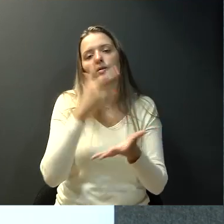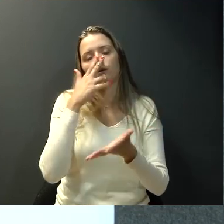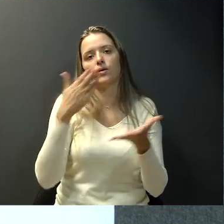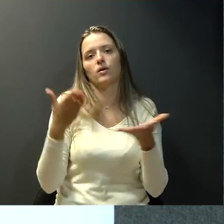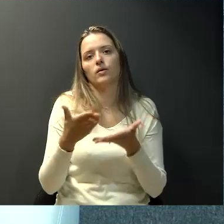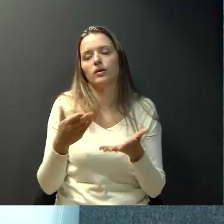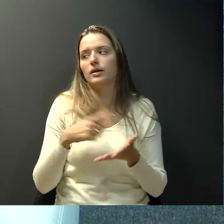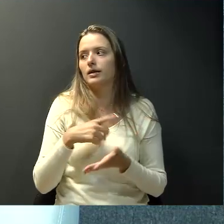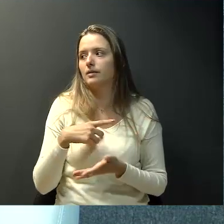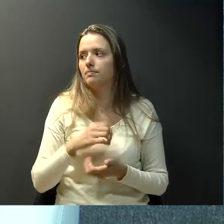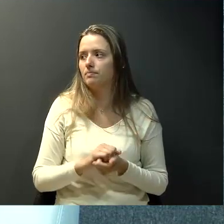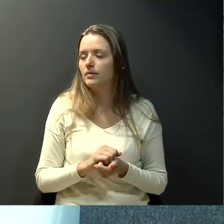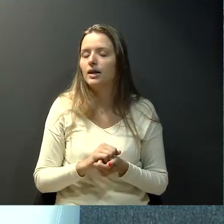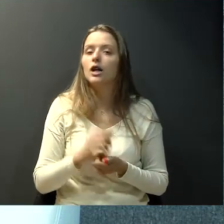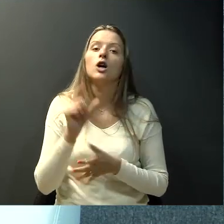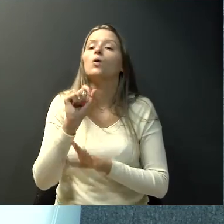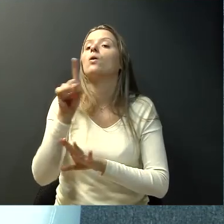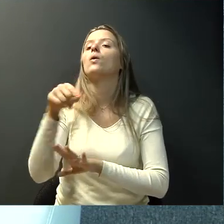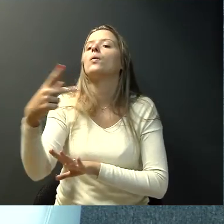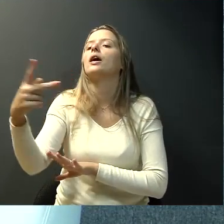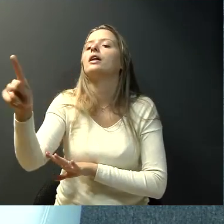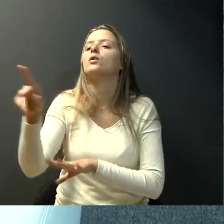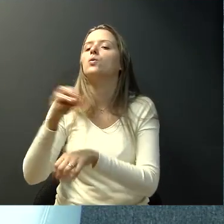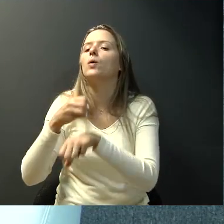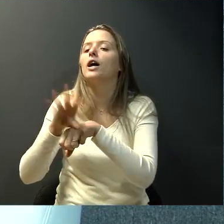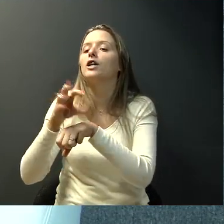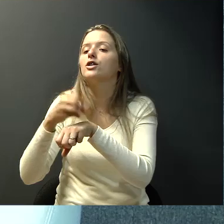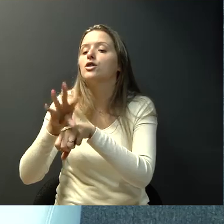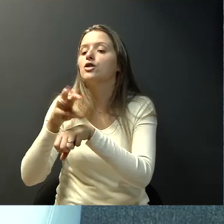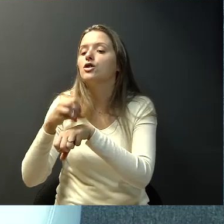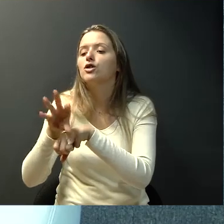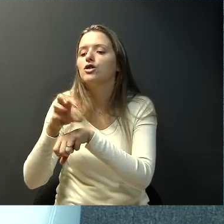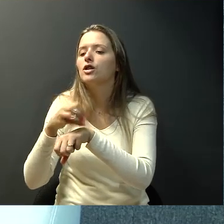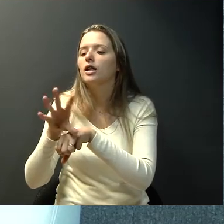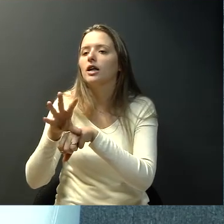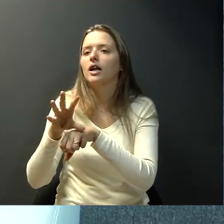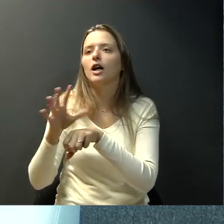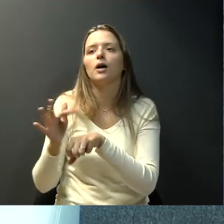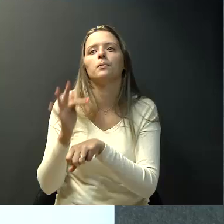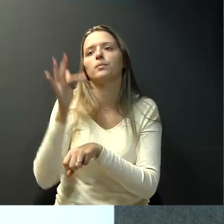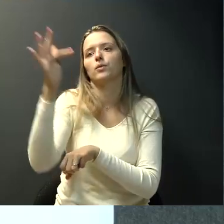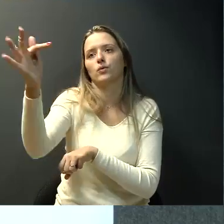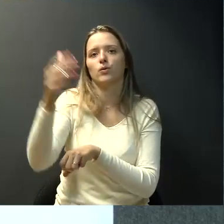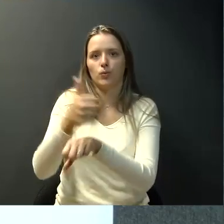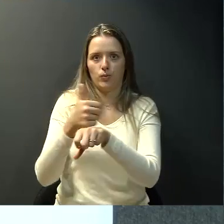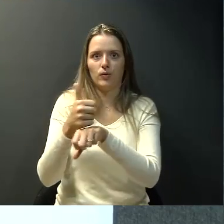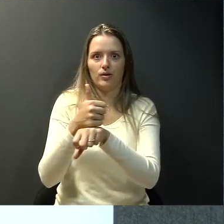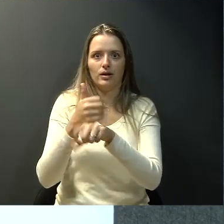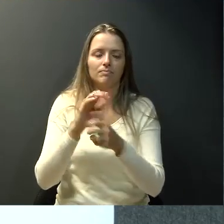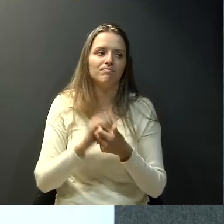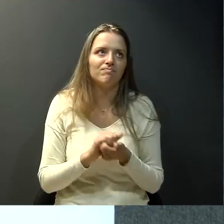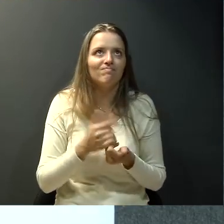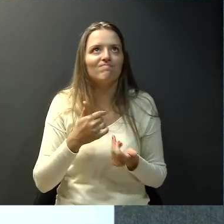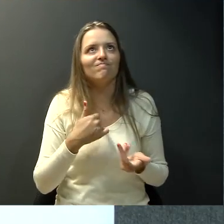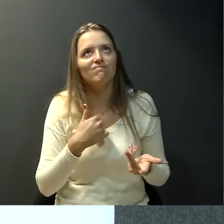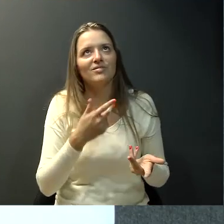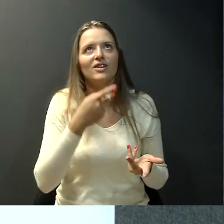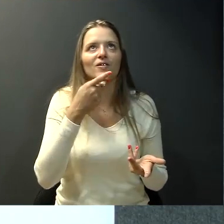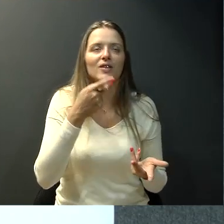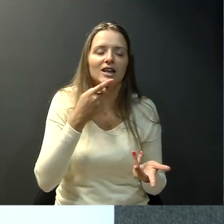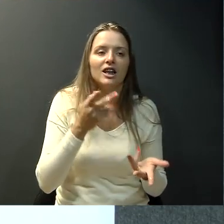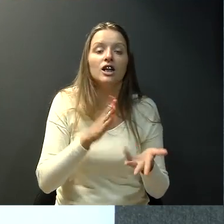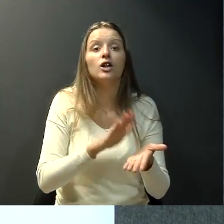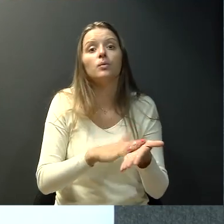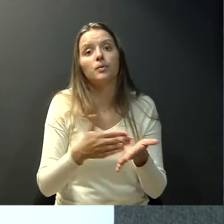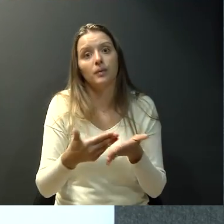agora tem, né? E quais são as tuas dicas para esses futuros profissionais? Eu diria assim, ó, que